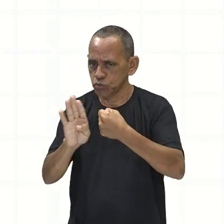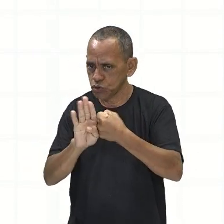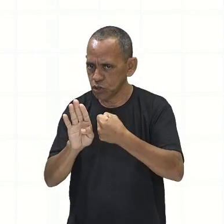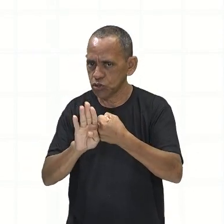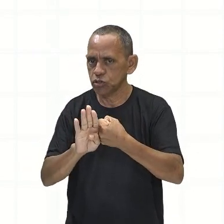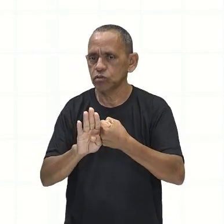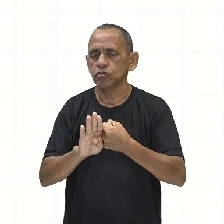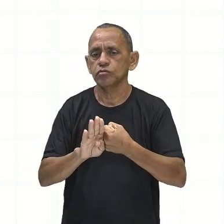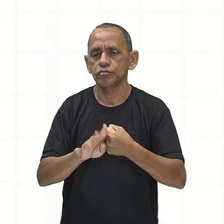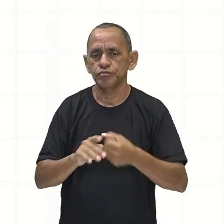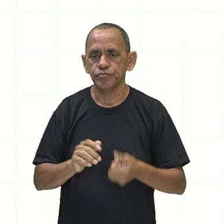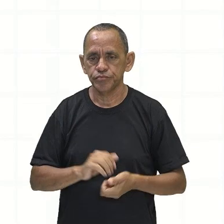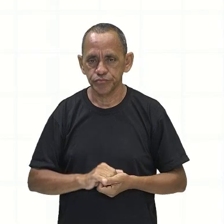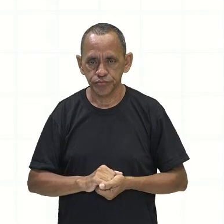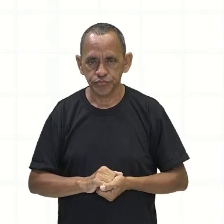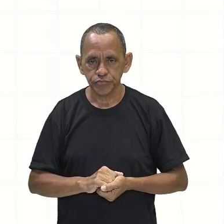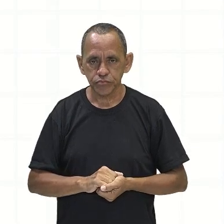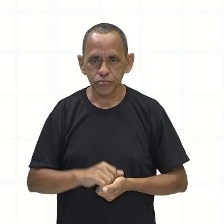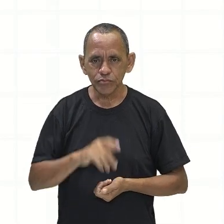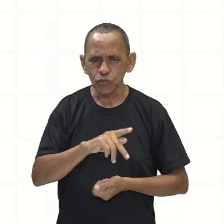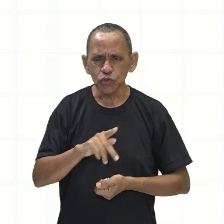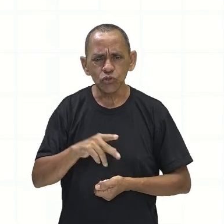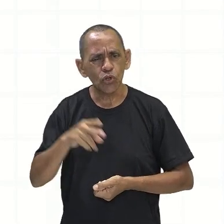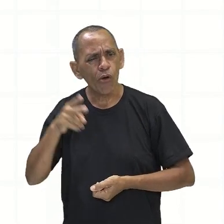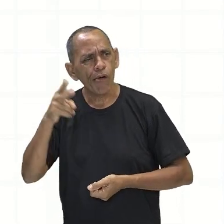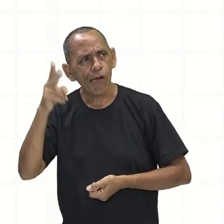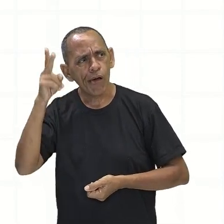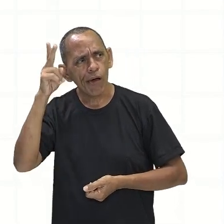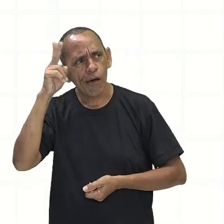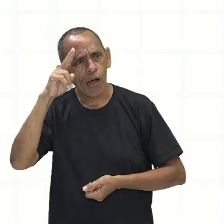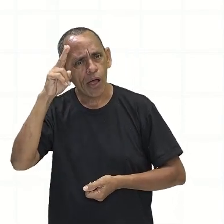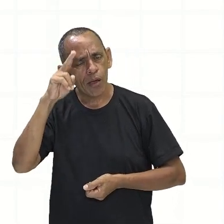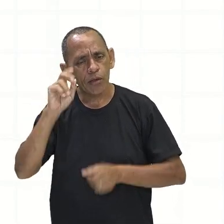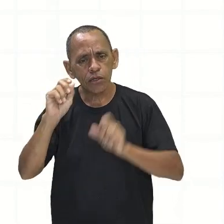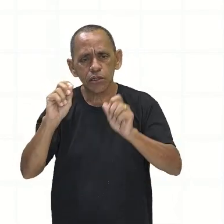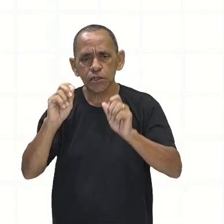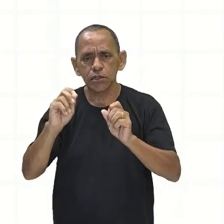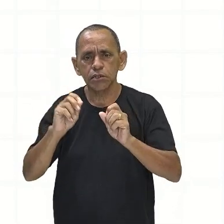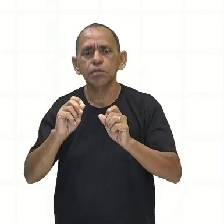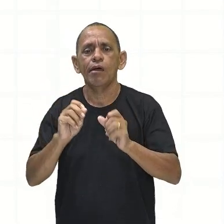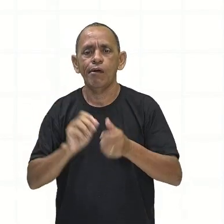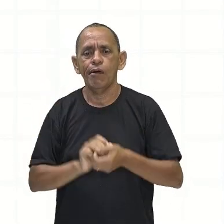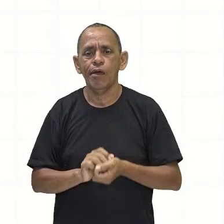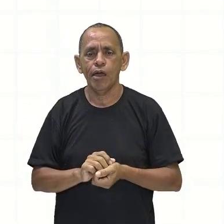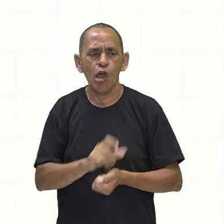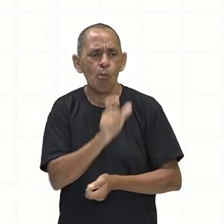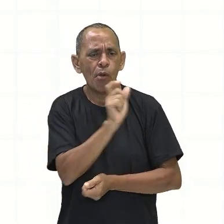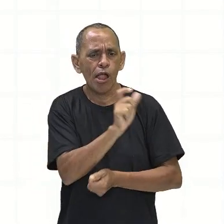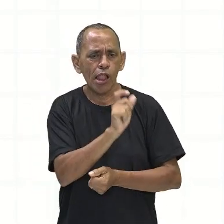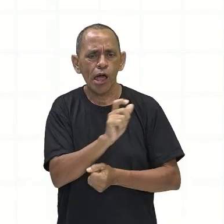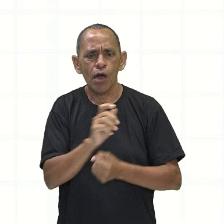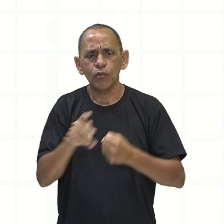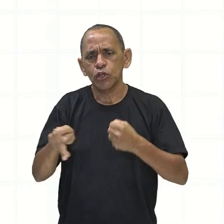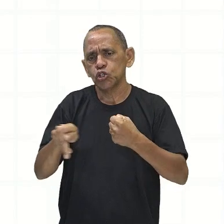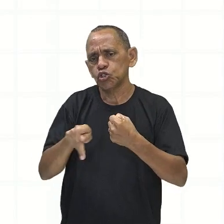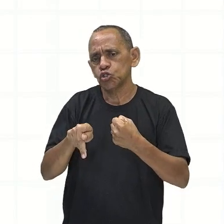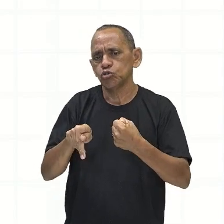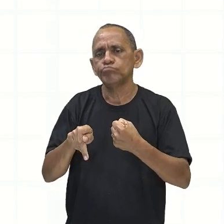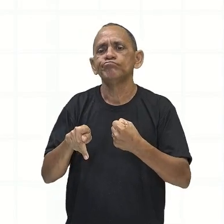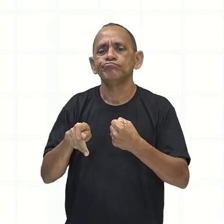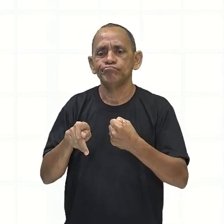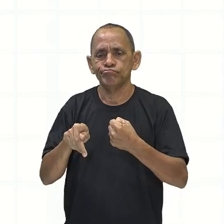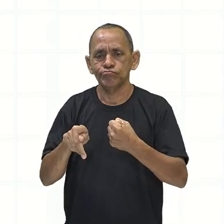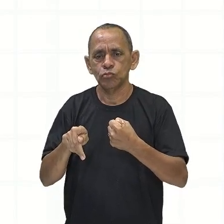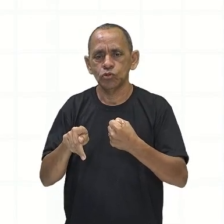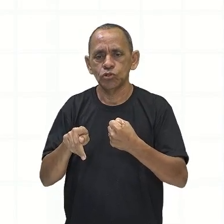Muito bem. Professor, me lembre o que é um substantivo. Olha só, o